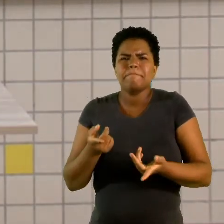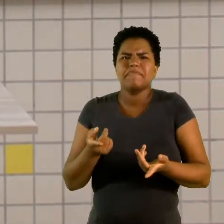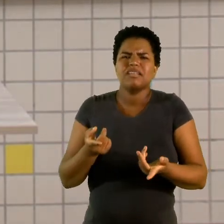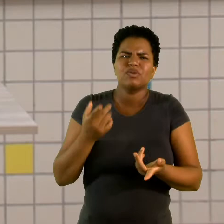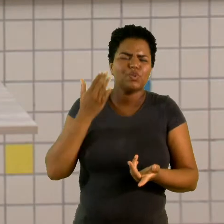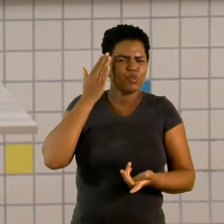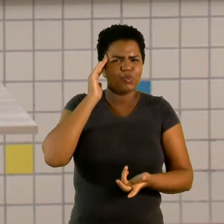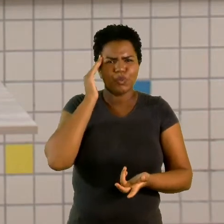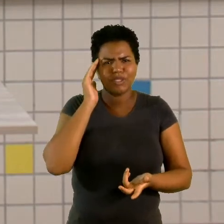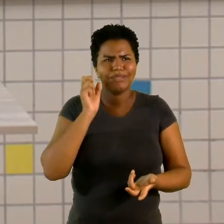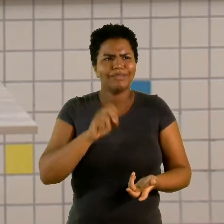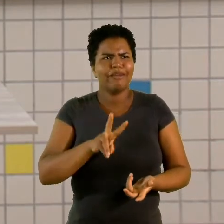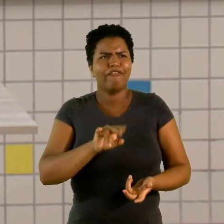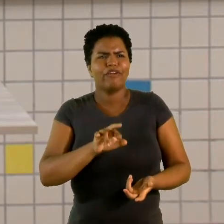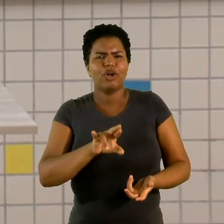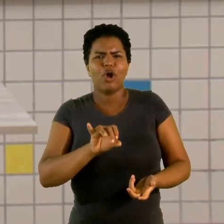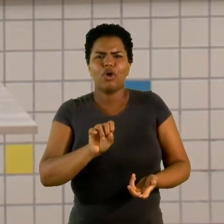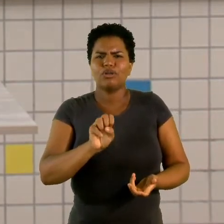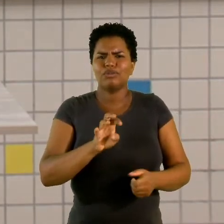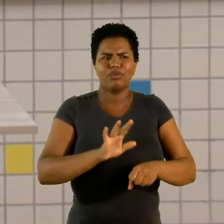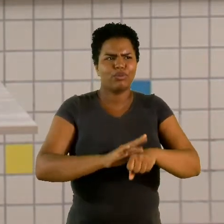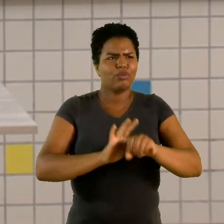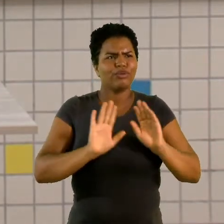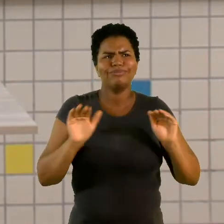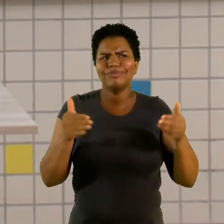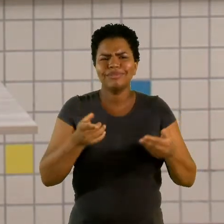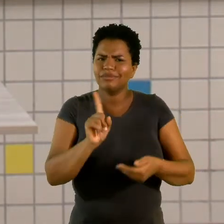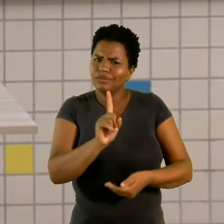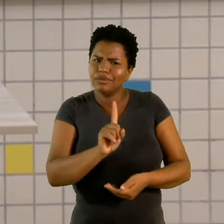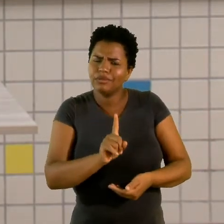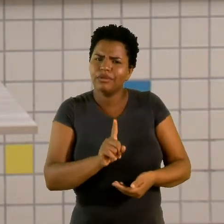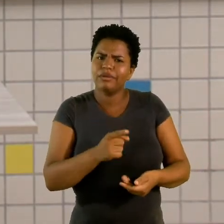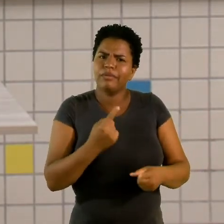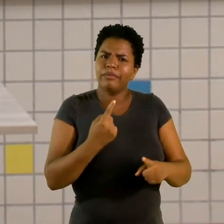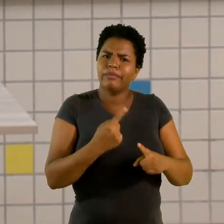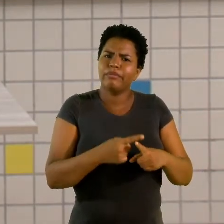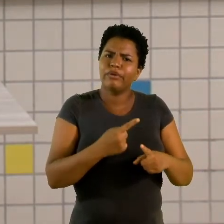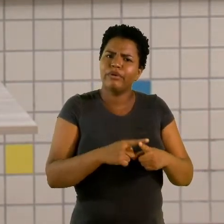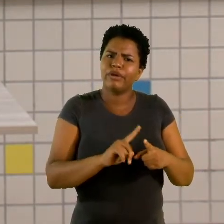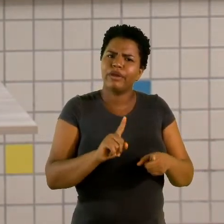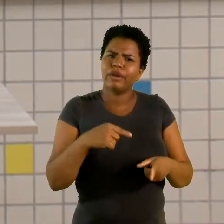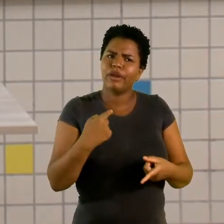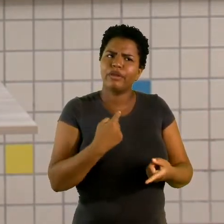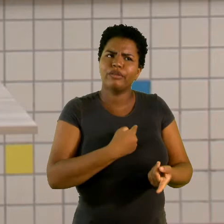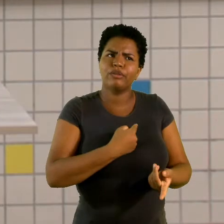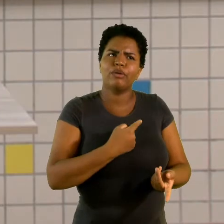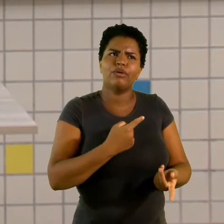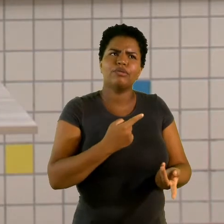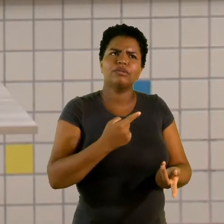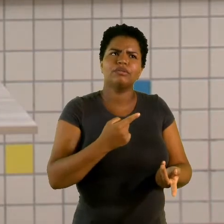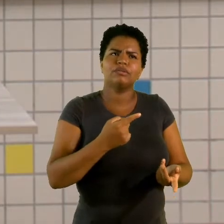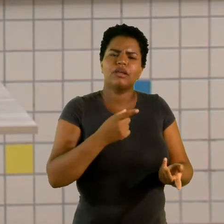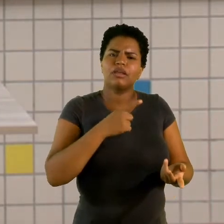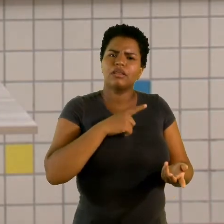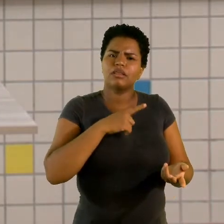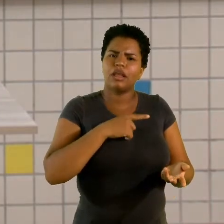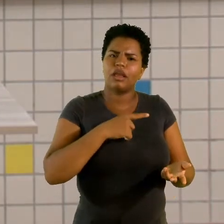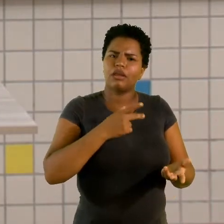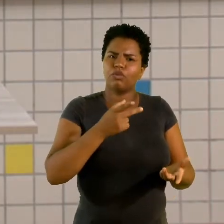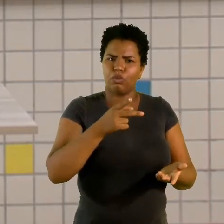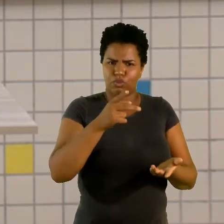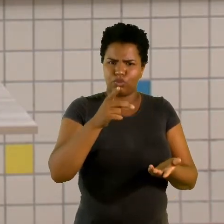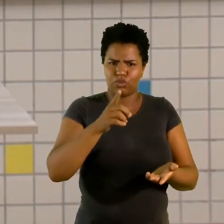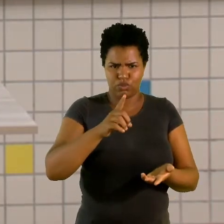falando que se as viroses não são uma doença específica, por que somos diagnosticados dessa forma? Ah, você está com a